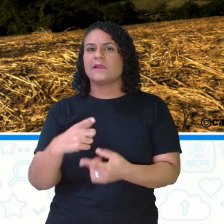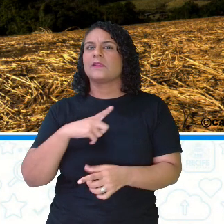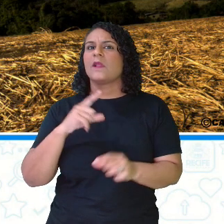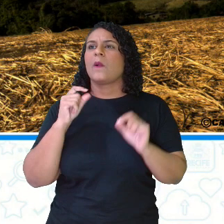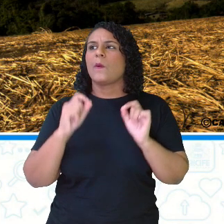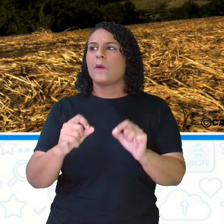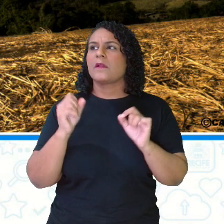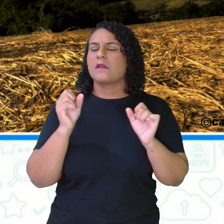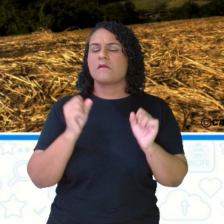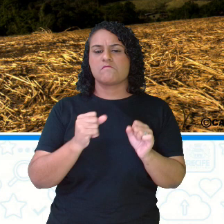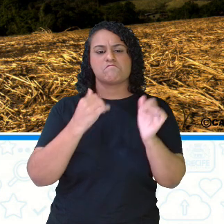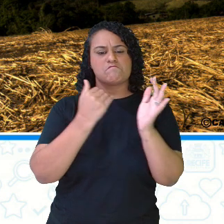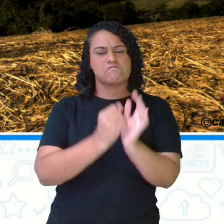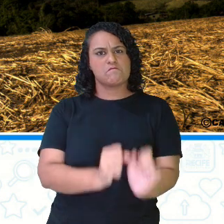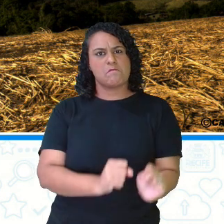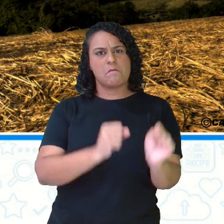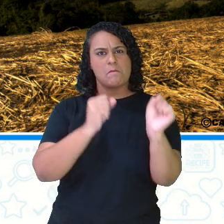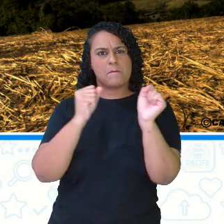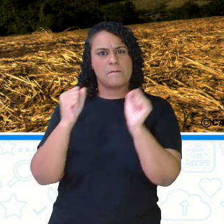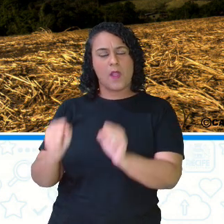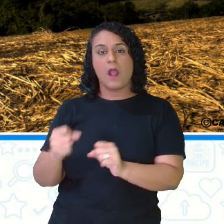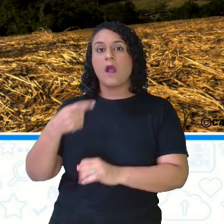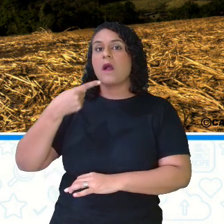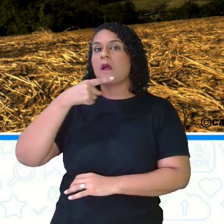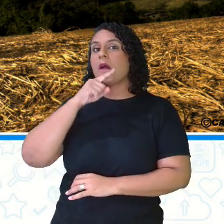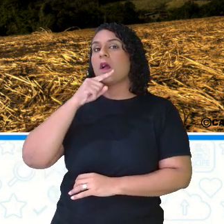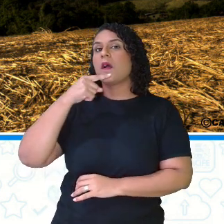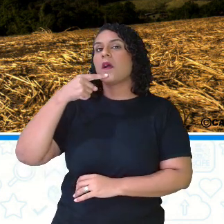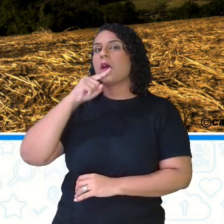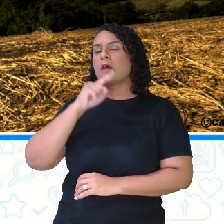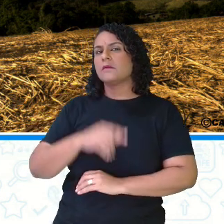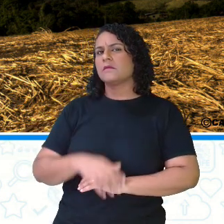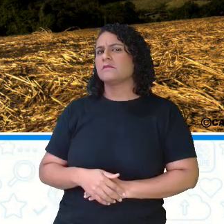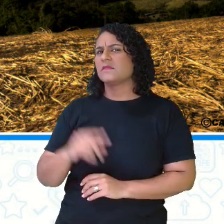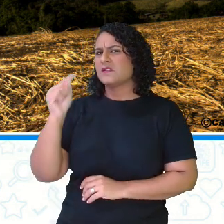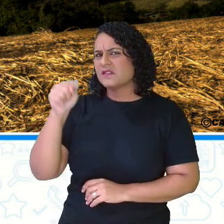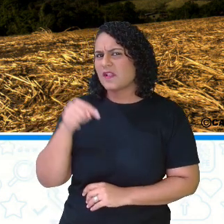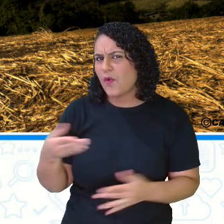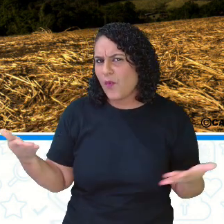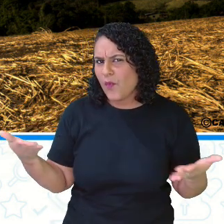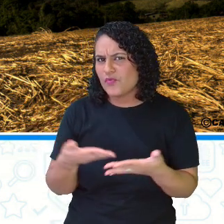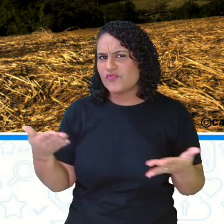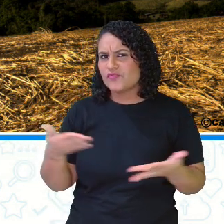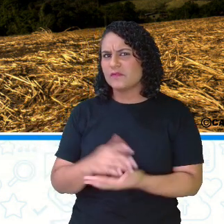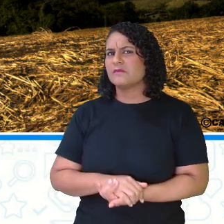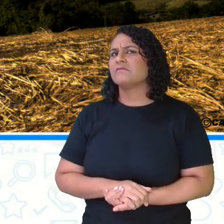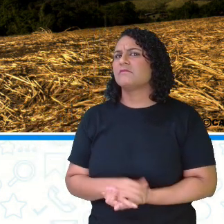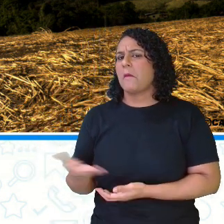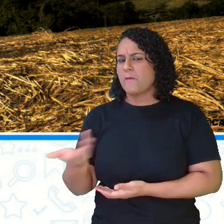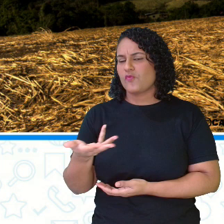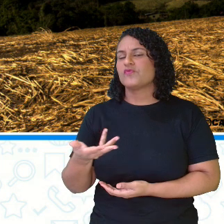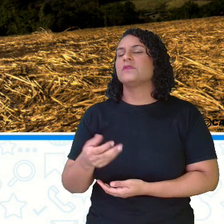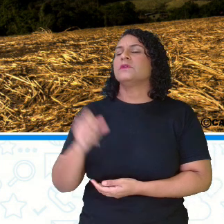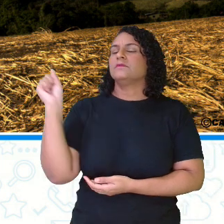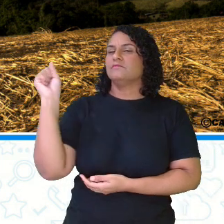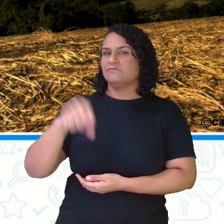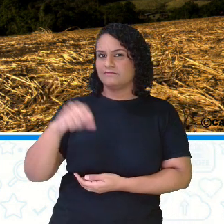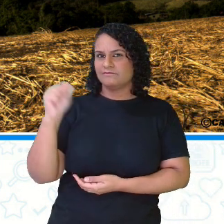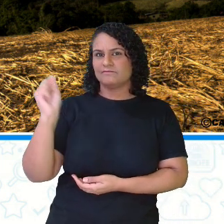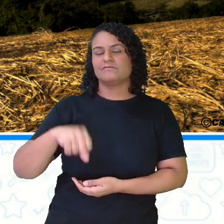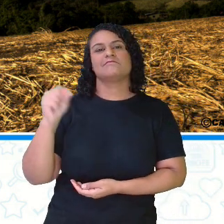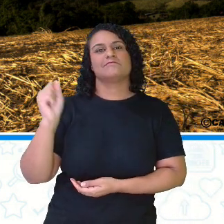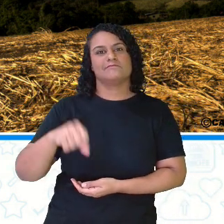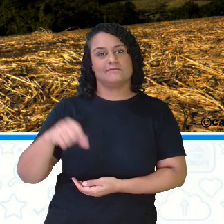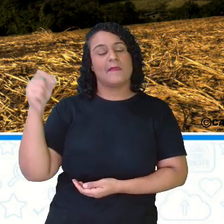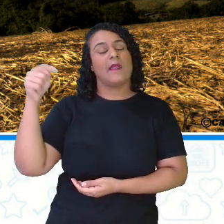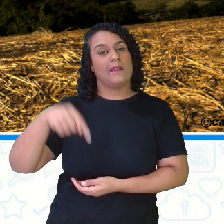grande potência a cana-de-açúcar. Será que é produzida a cana-de-açúcar hoje? Ainda assim, nós temos aqui na Zona da